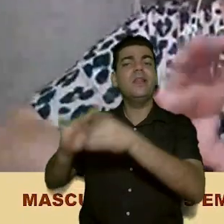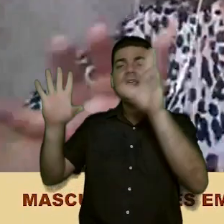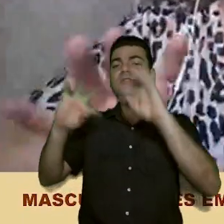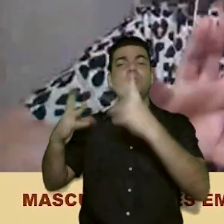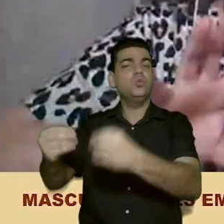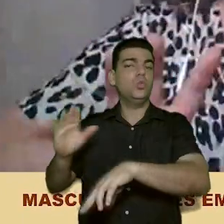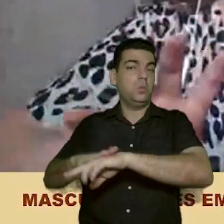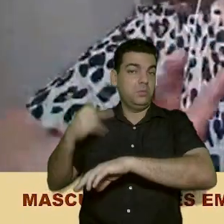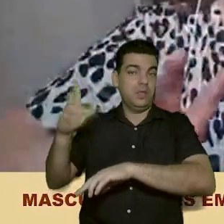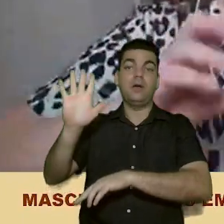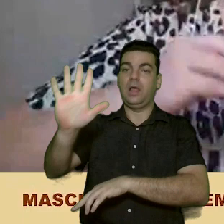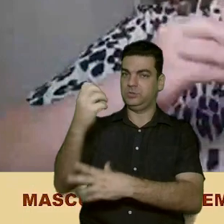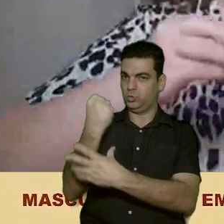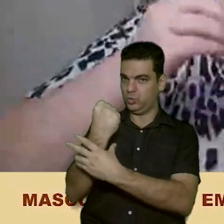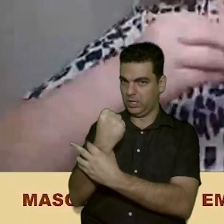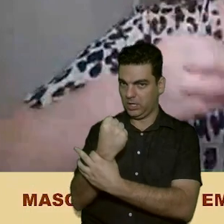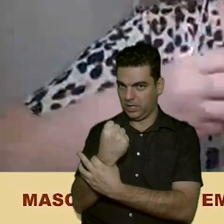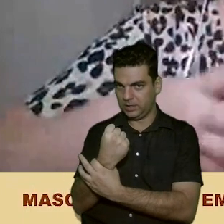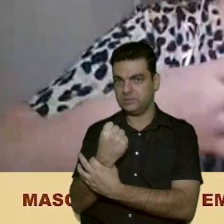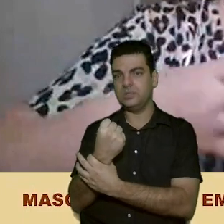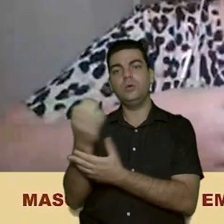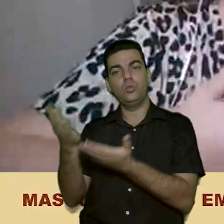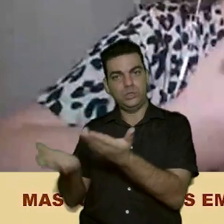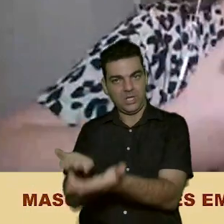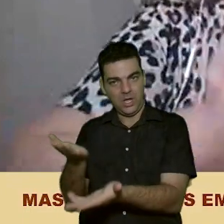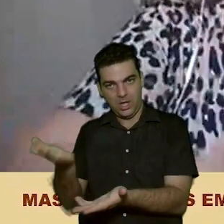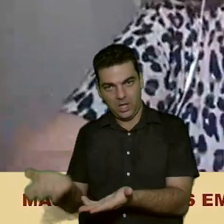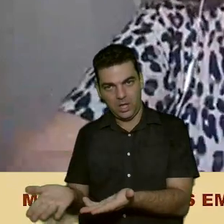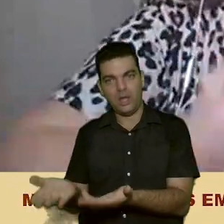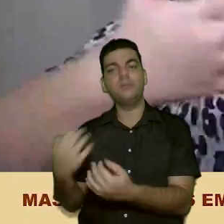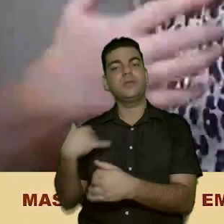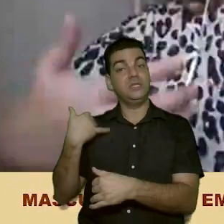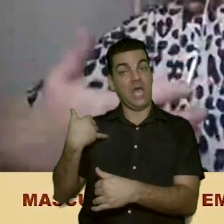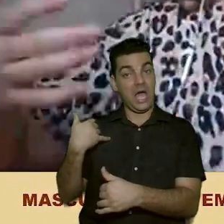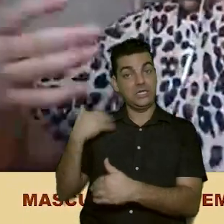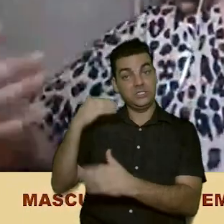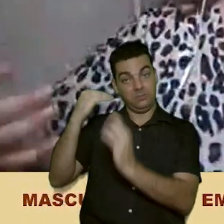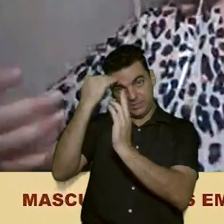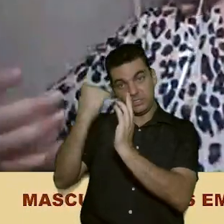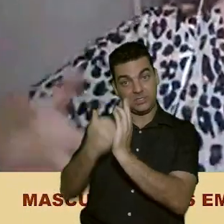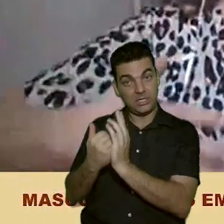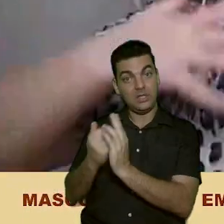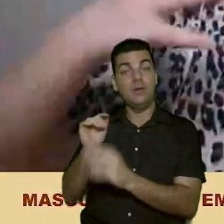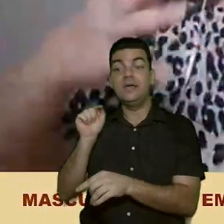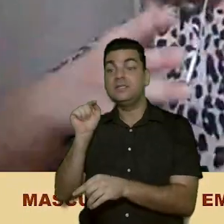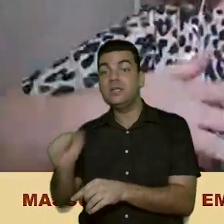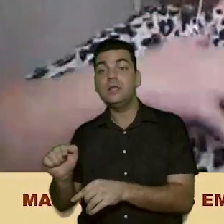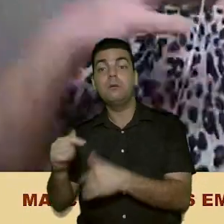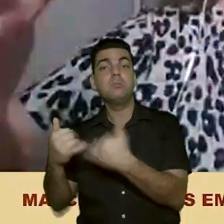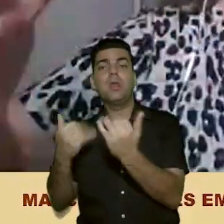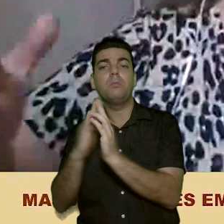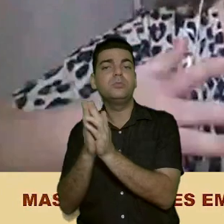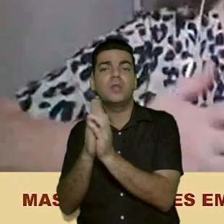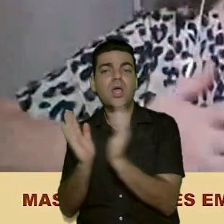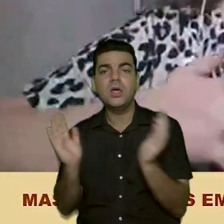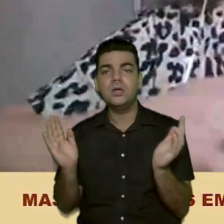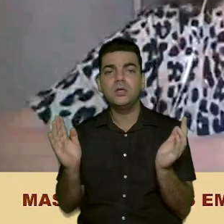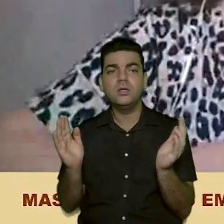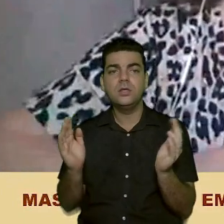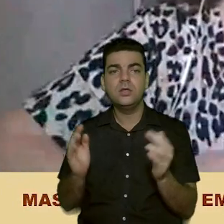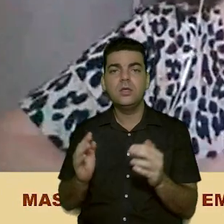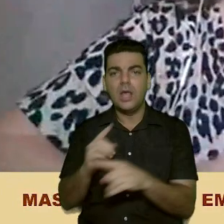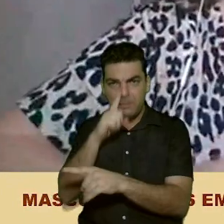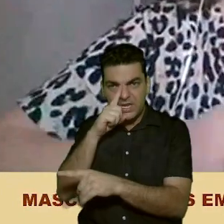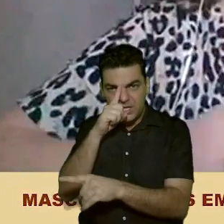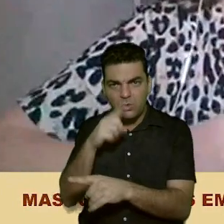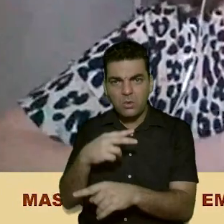criança pode ou não pode fazer. As crianças, na verdade, elas têm que poder fazer tudo, claro, com segurança, né? Considerando as suas faixas etárias,